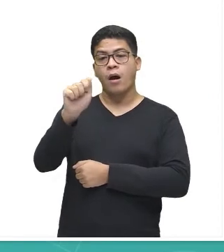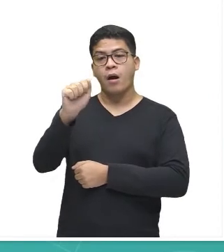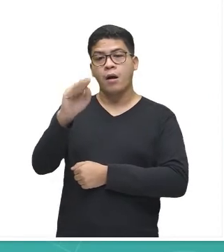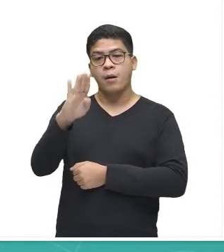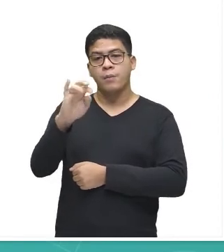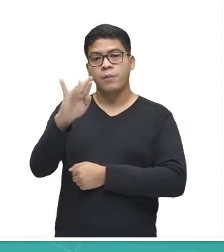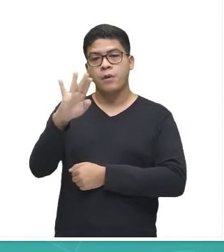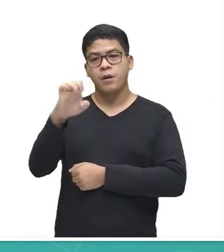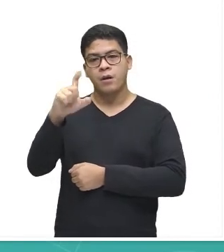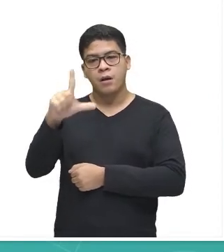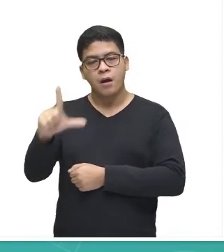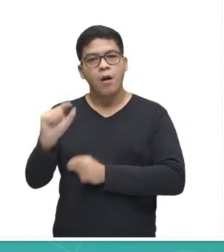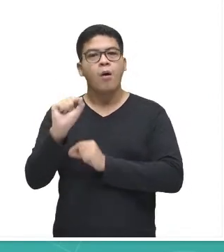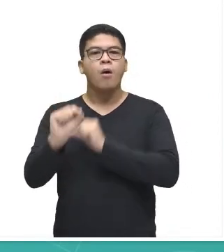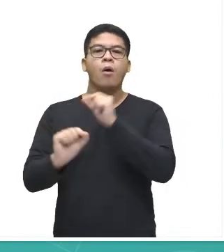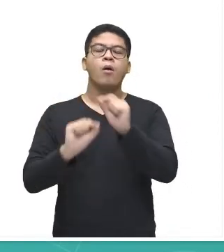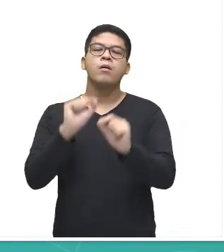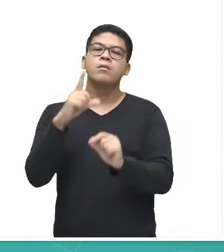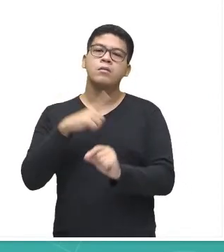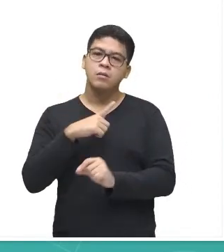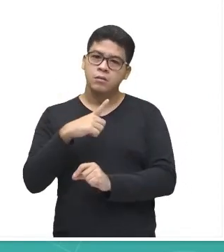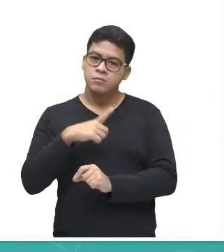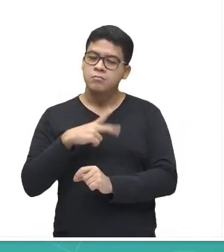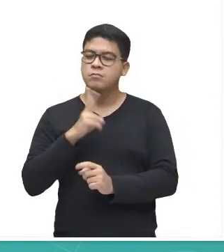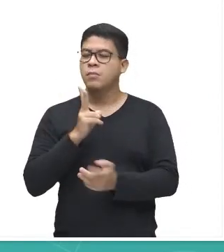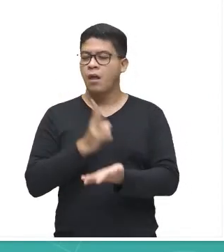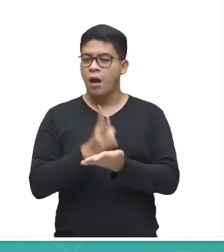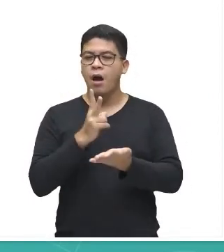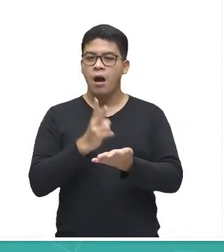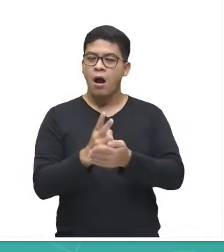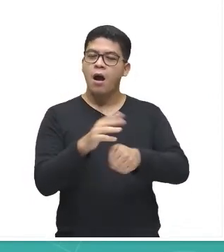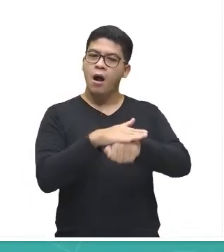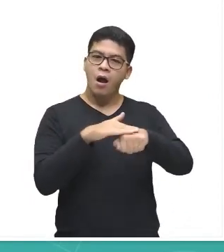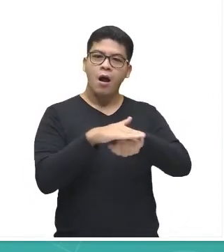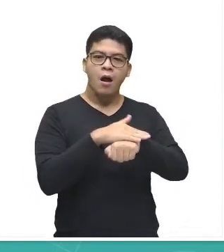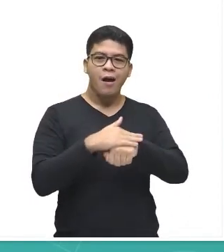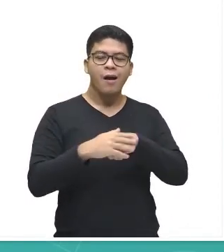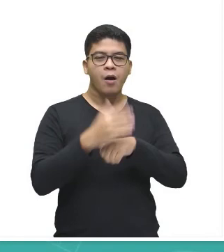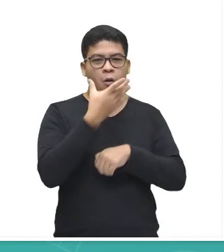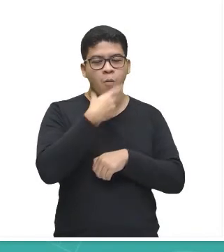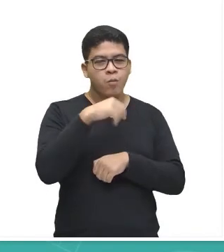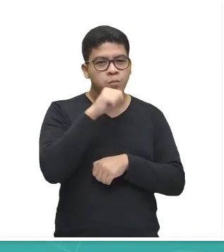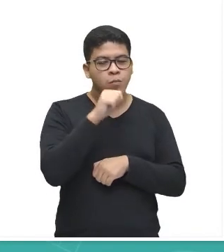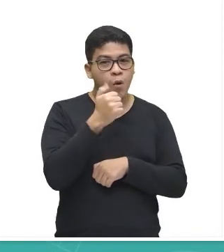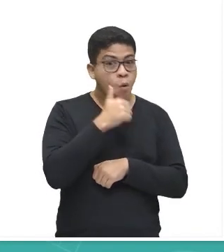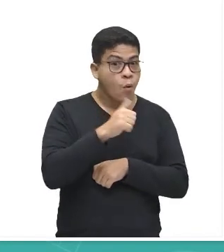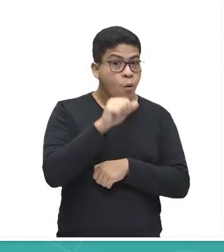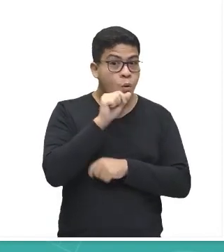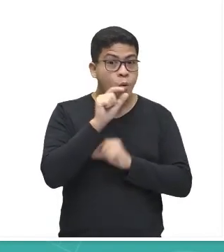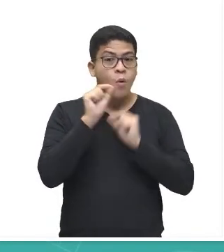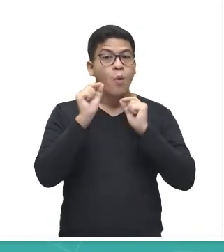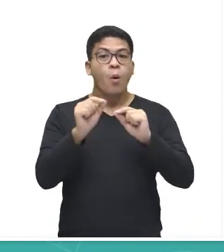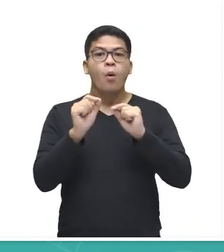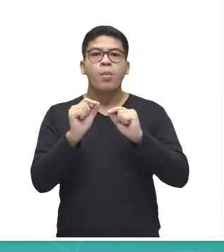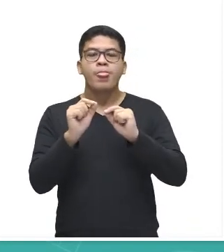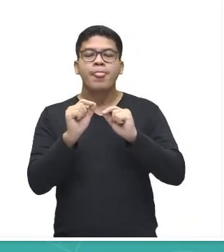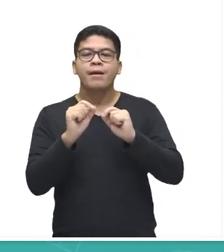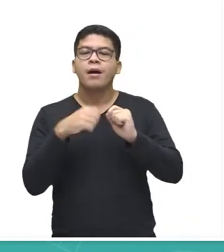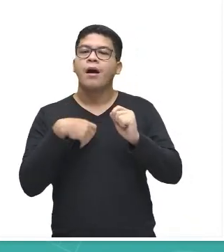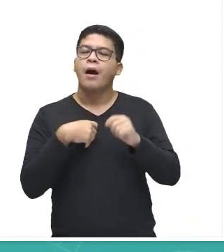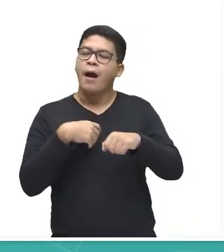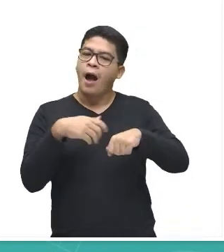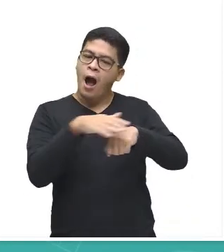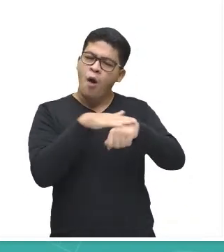respondeu, sempre ter um bom diálogo com os pais. Muito bem, Gabriel, o diálogo tem que estar